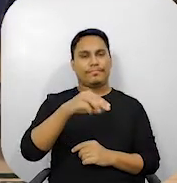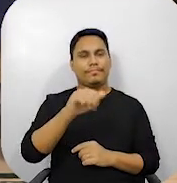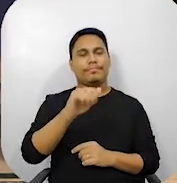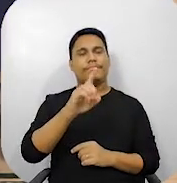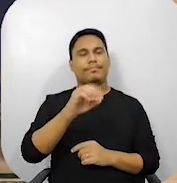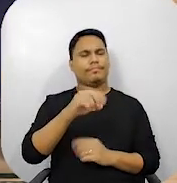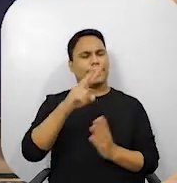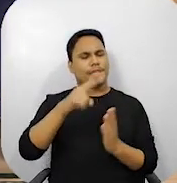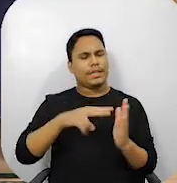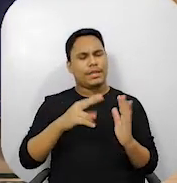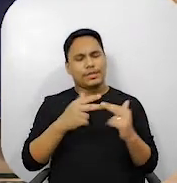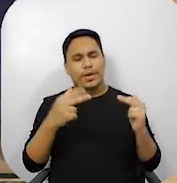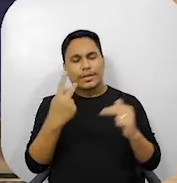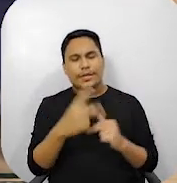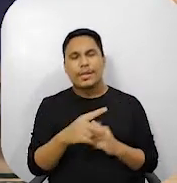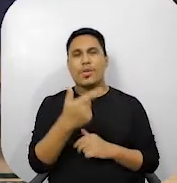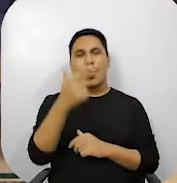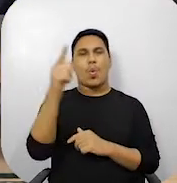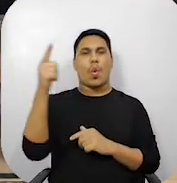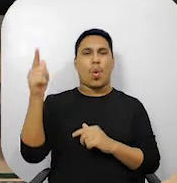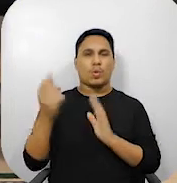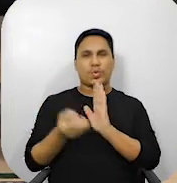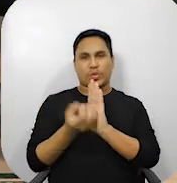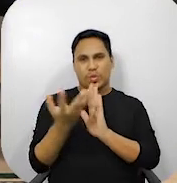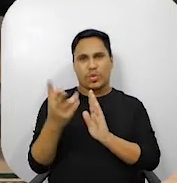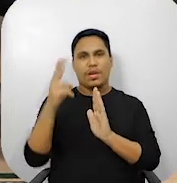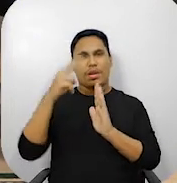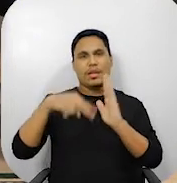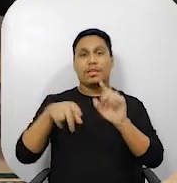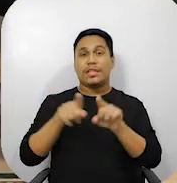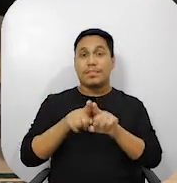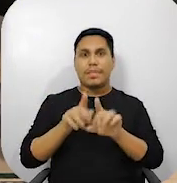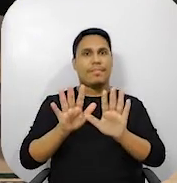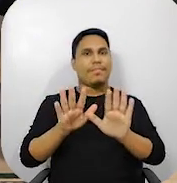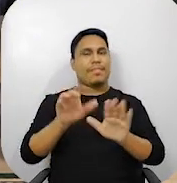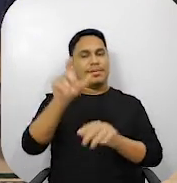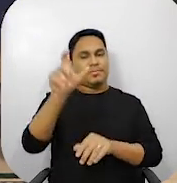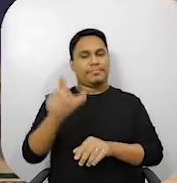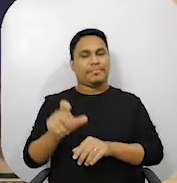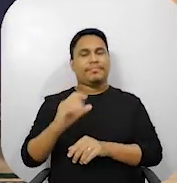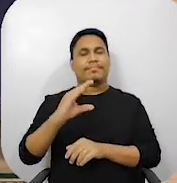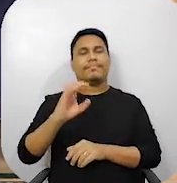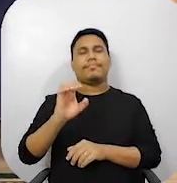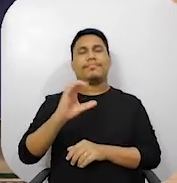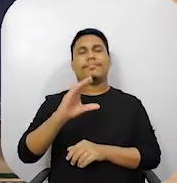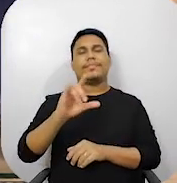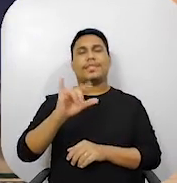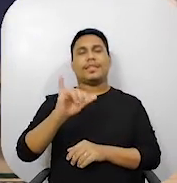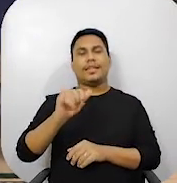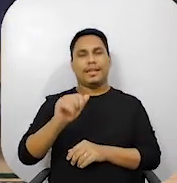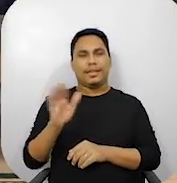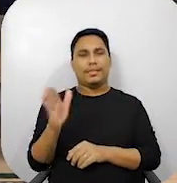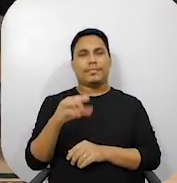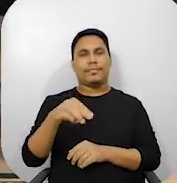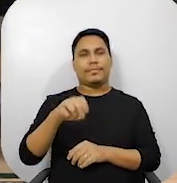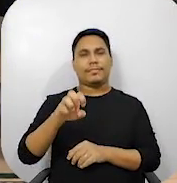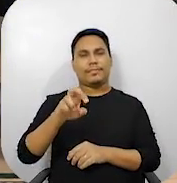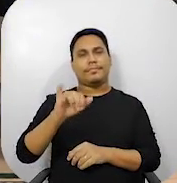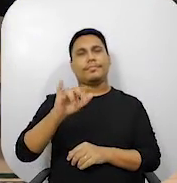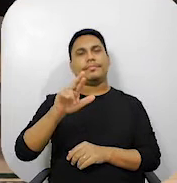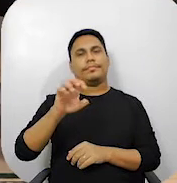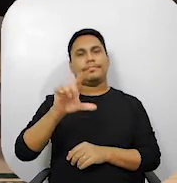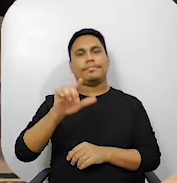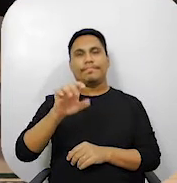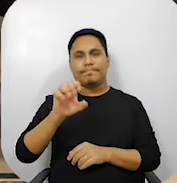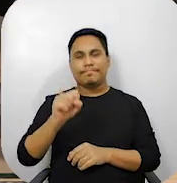autores está entendendo mas as Cecília Meireles ela ela varreu toda minha vida Sim